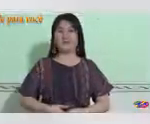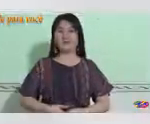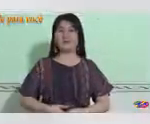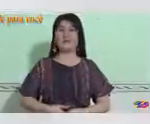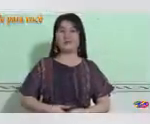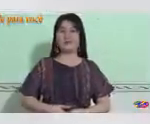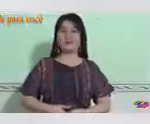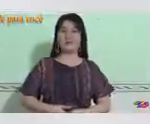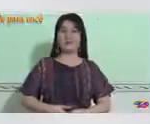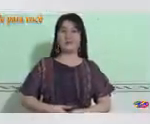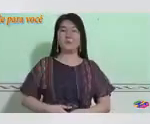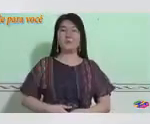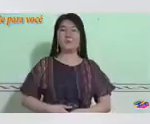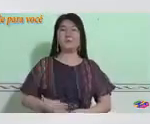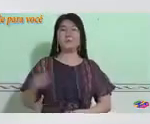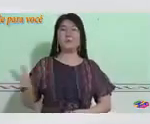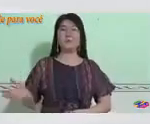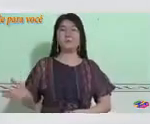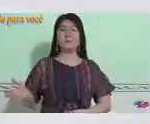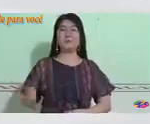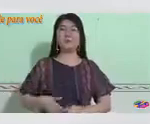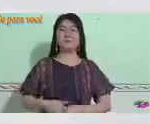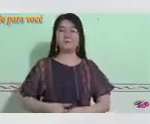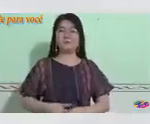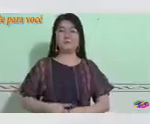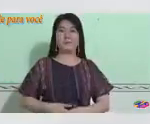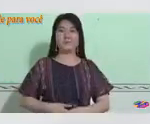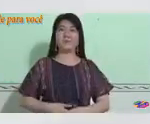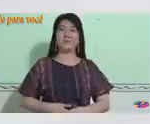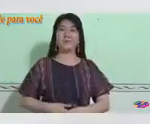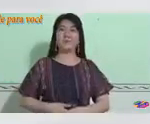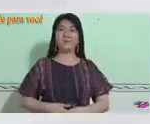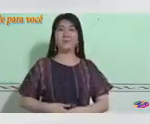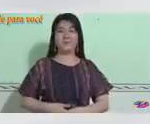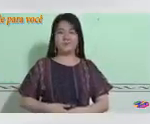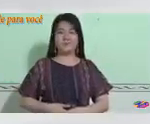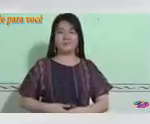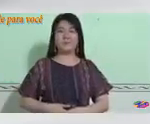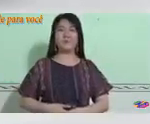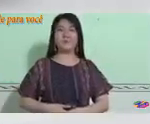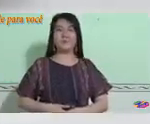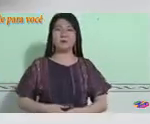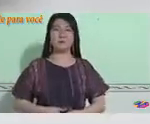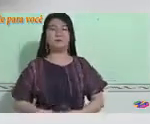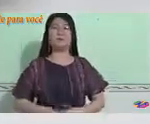de cremes e pomadas que devem ser aplicados diretamente na região afetada.